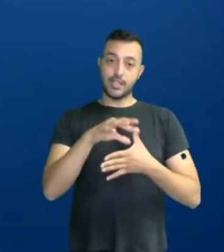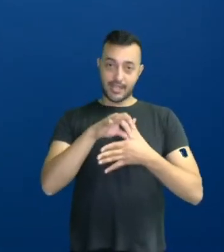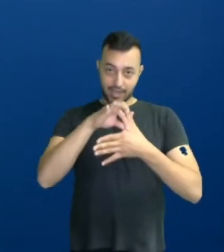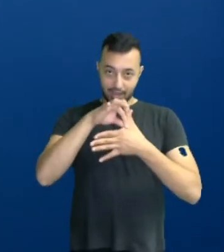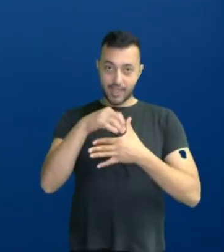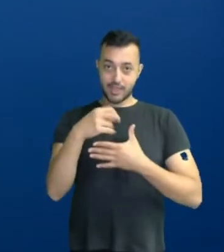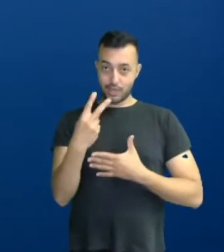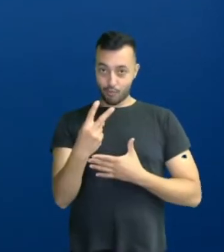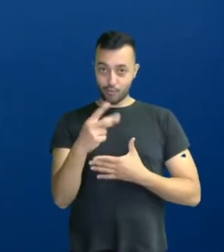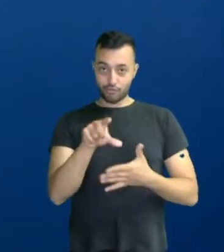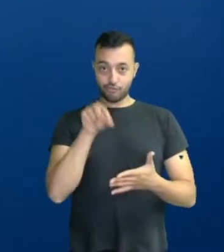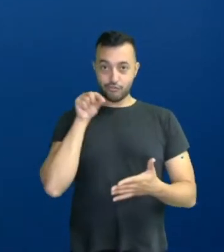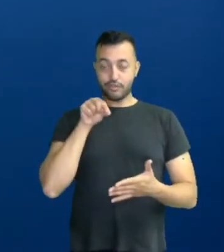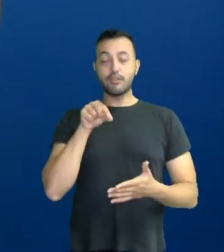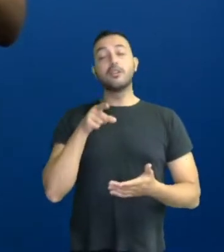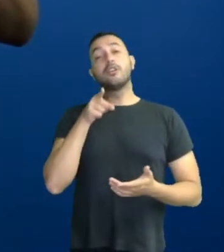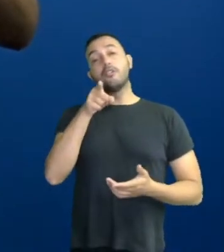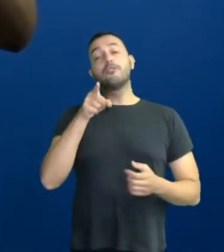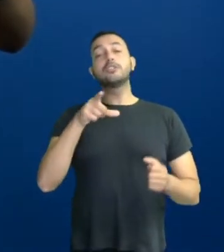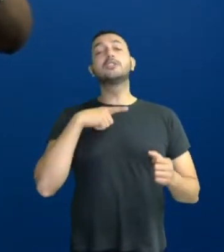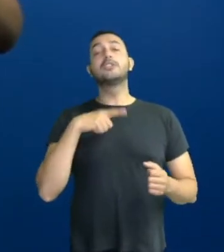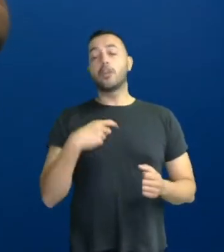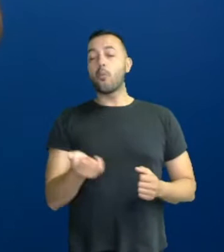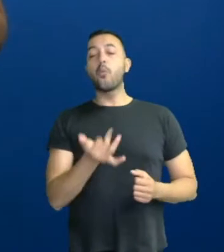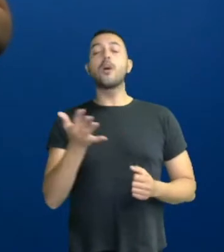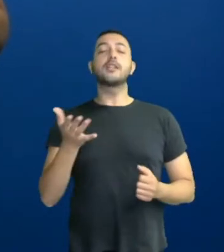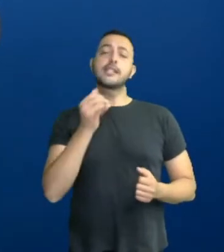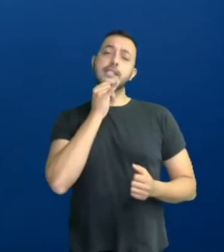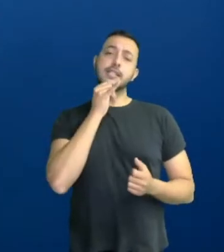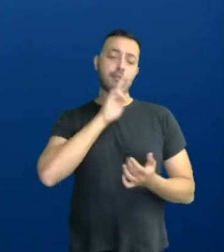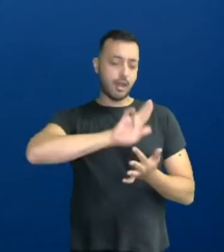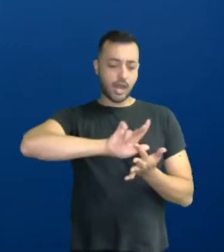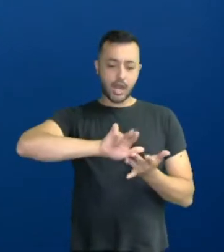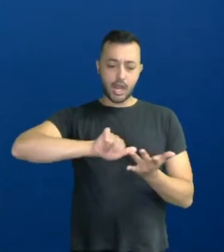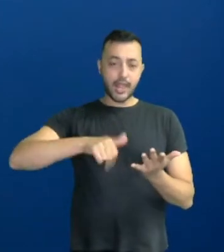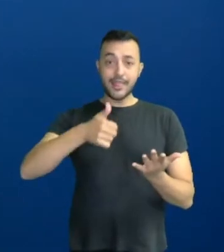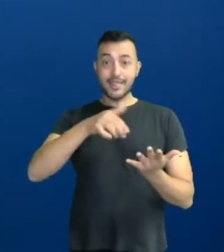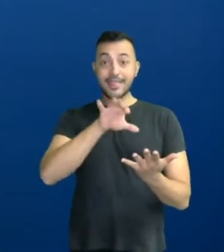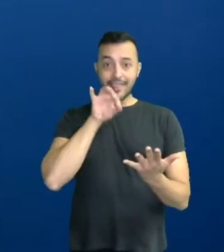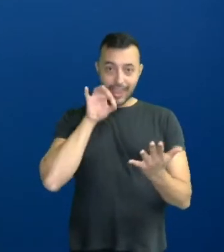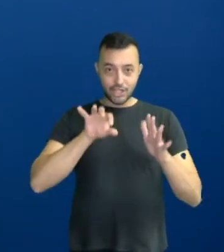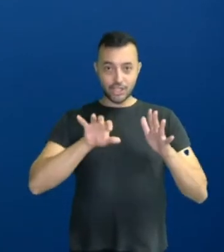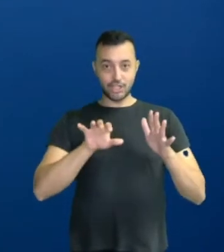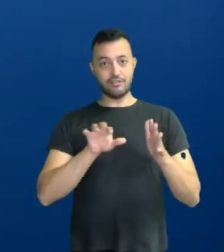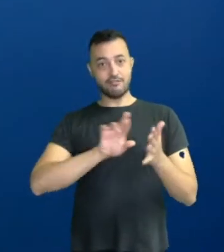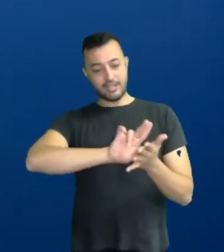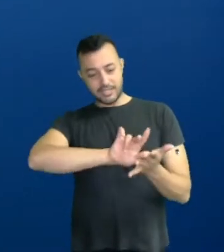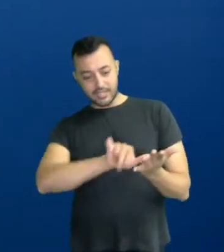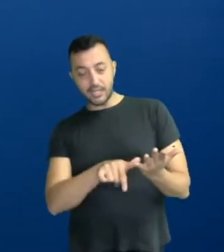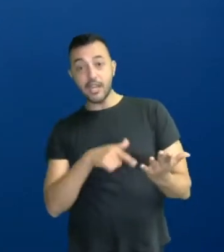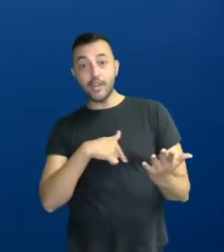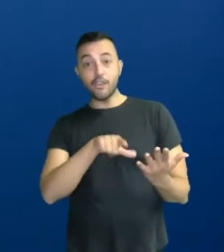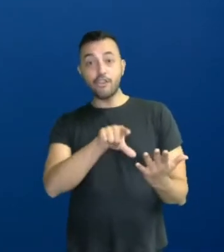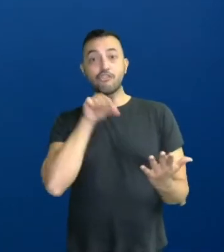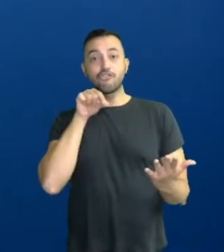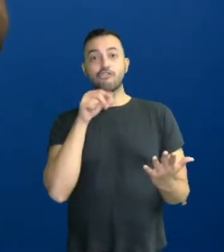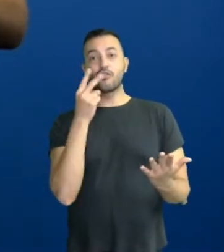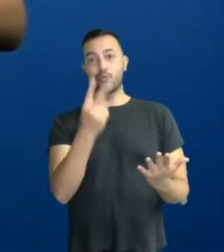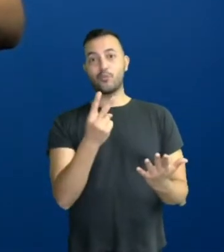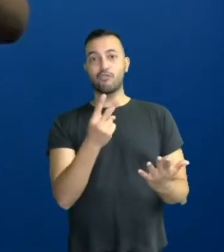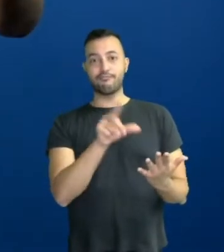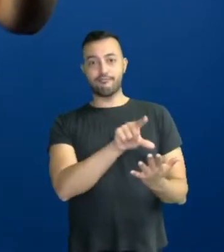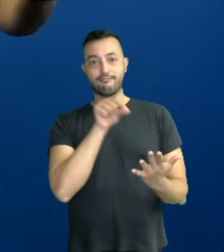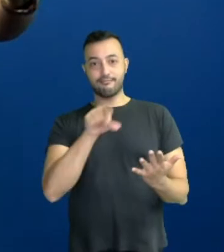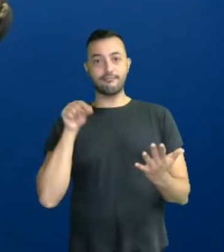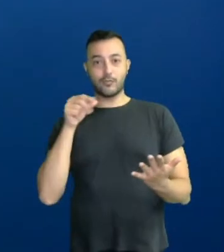opções de carne. Então, ali você vai ter quantas opções? Vamos dizer que tem 10 opções. E dessas 10, você só vai poder escolher 2. Você